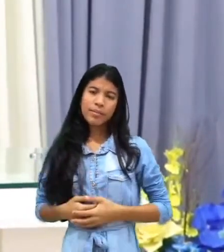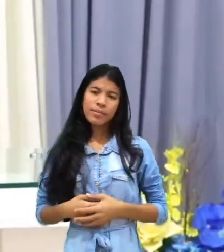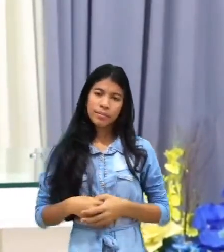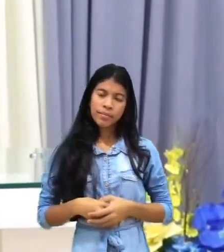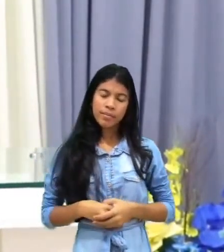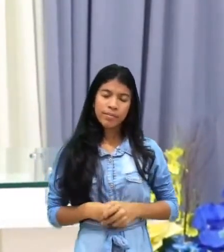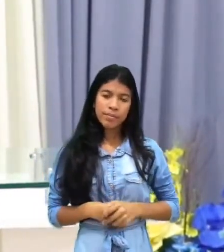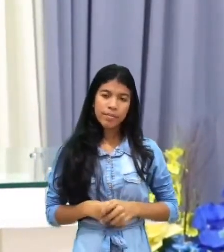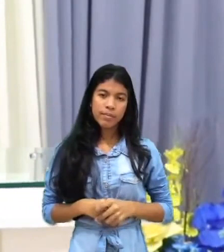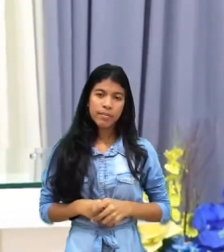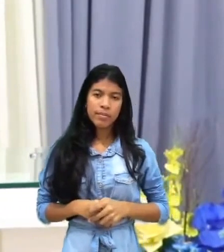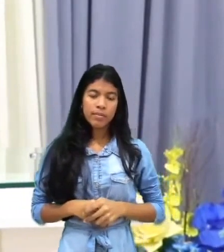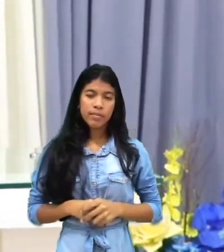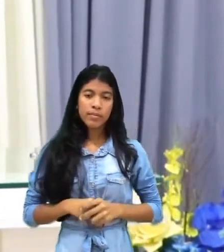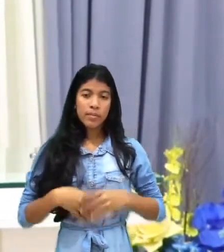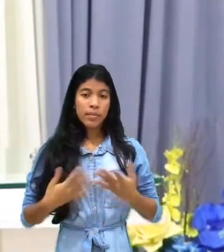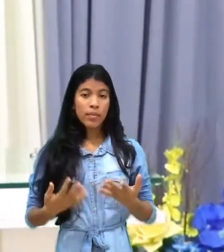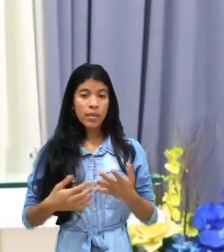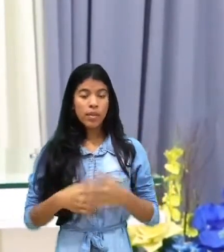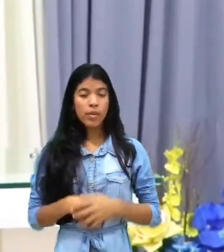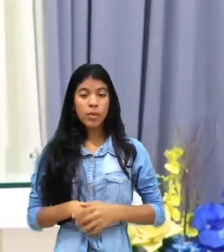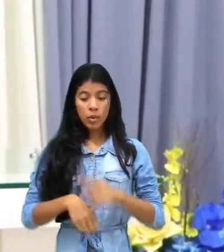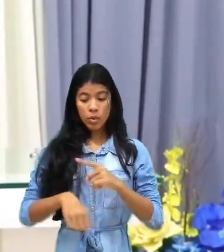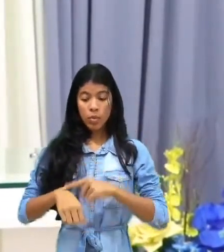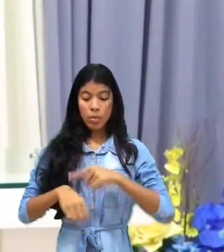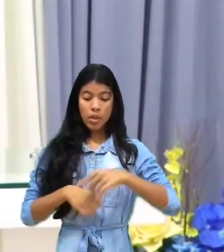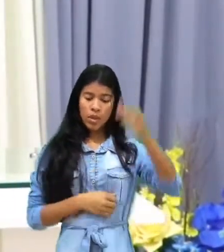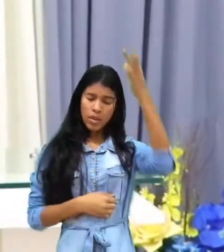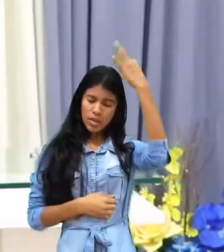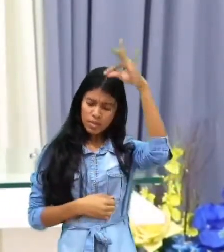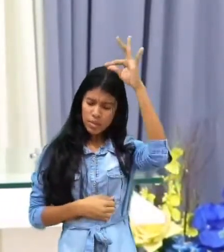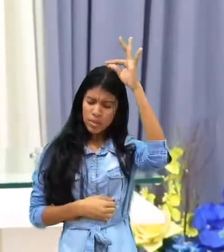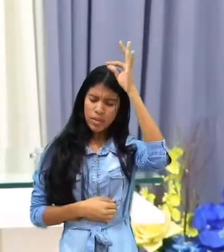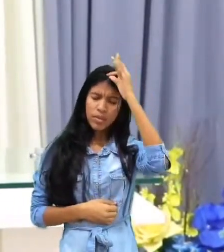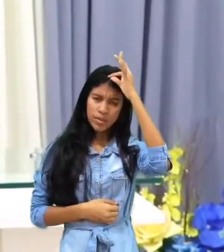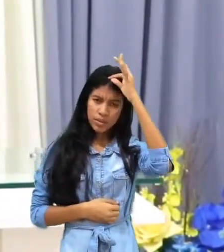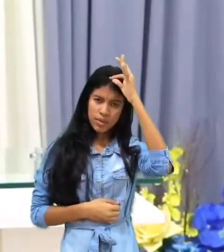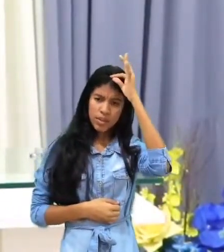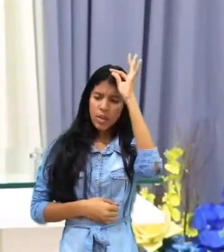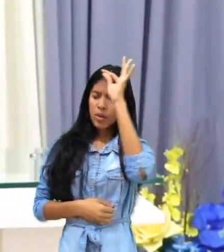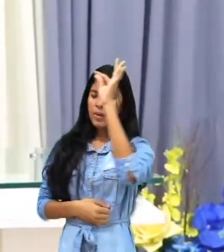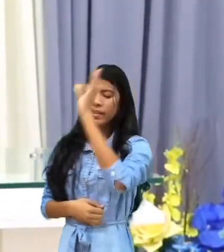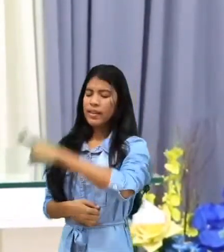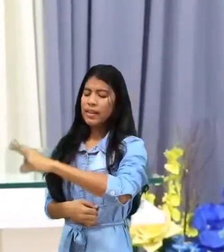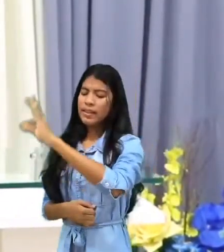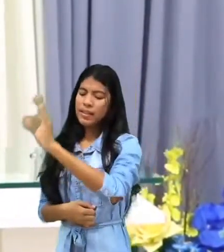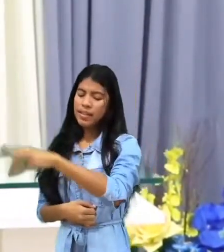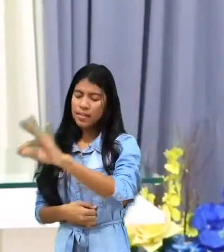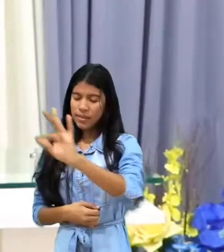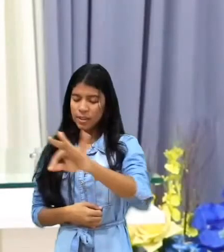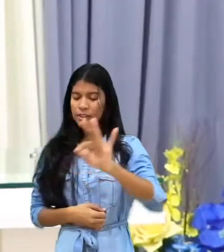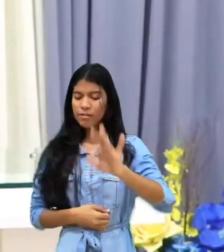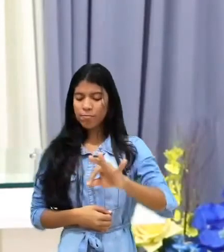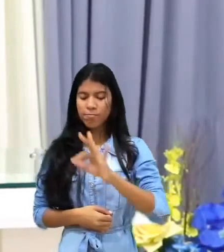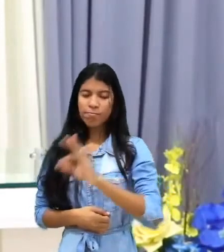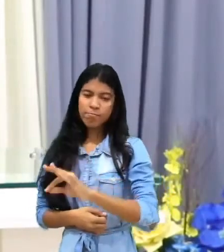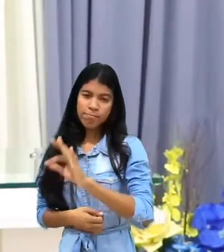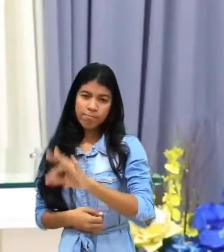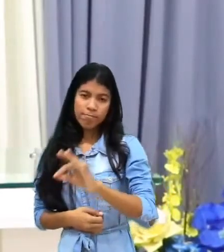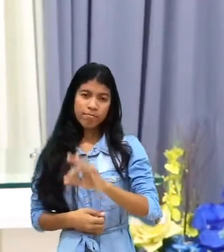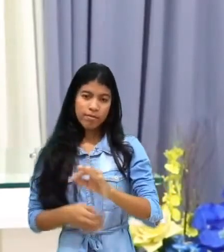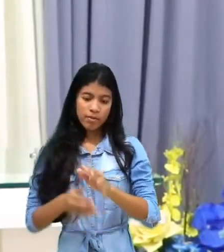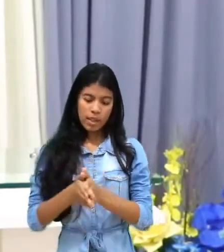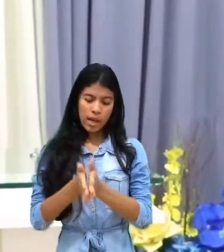terra, e naquele momento em que o Espírito do Senhor desce sobre aquele lugar, a Bíblia diz